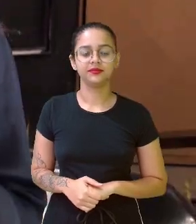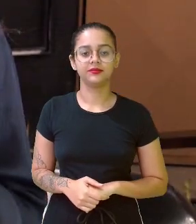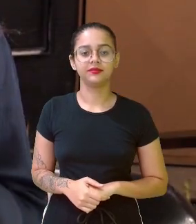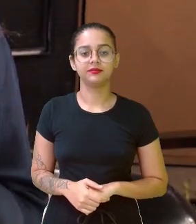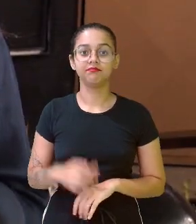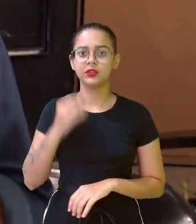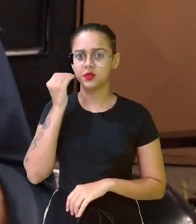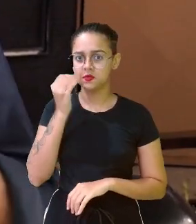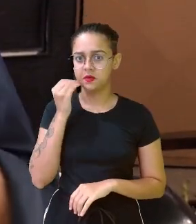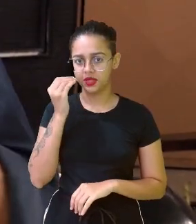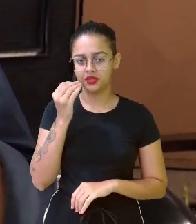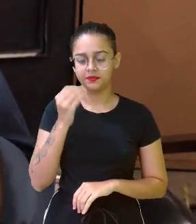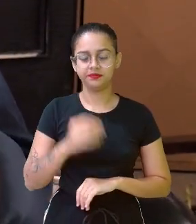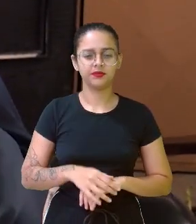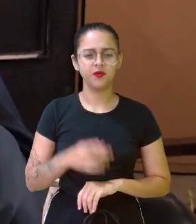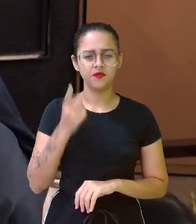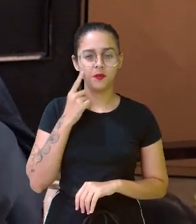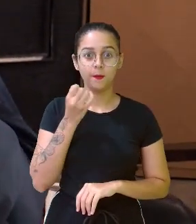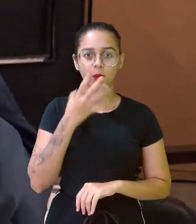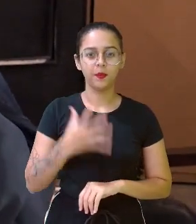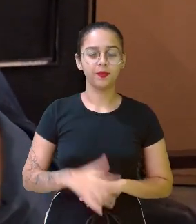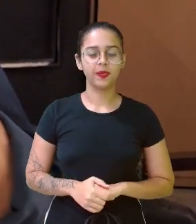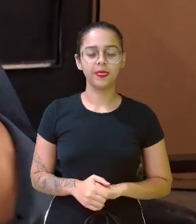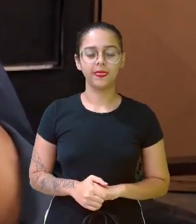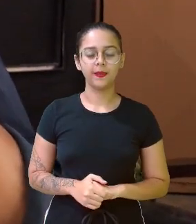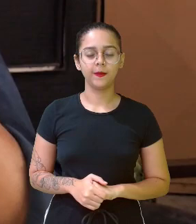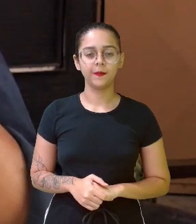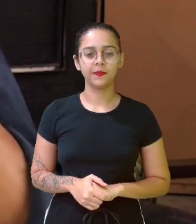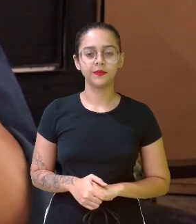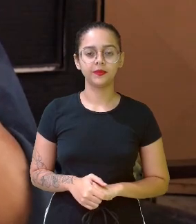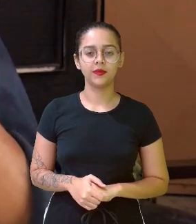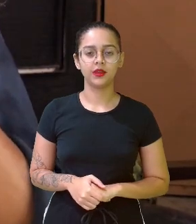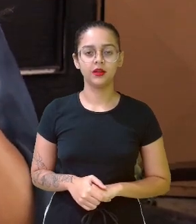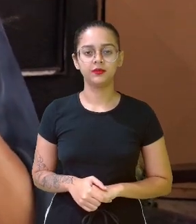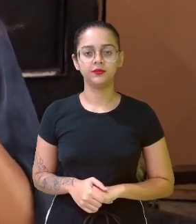Vou experimentar, hein? Uhum. Deixa eu ver se tá bom.